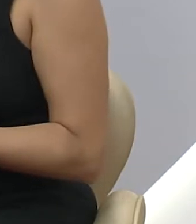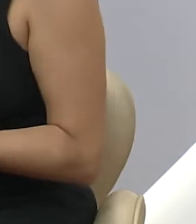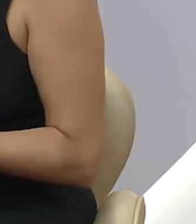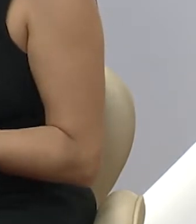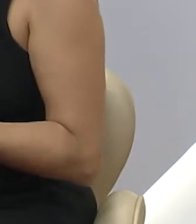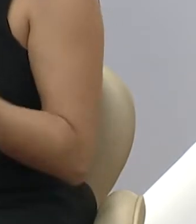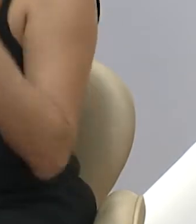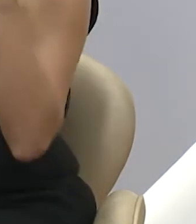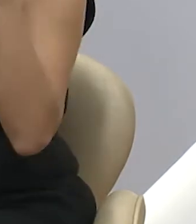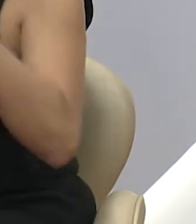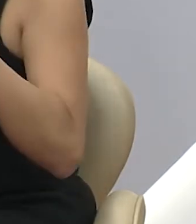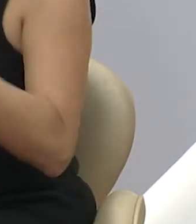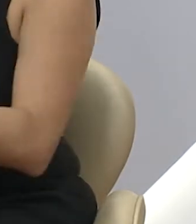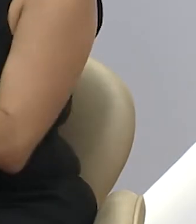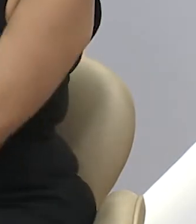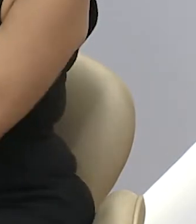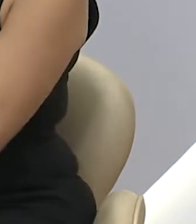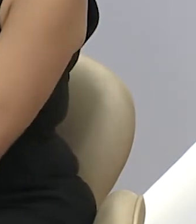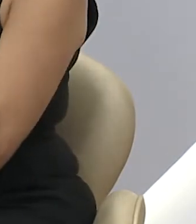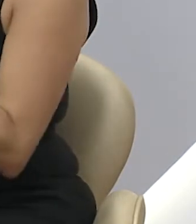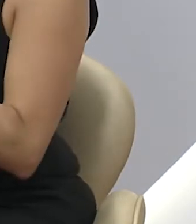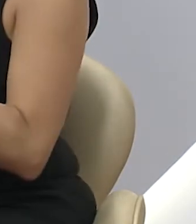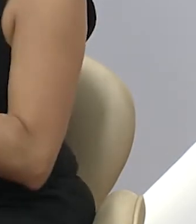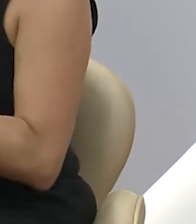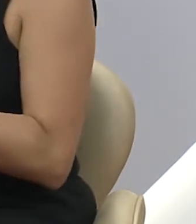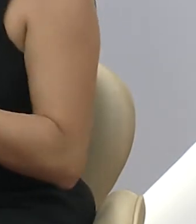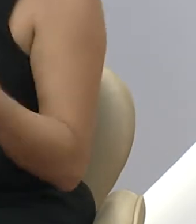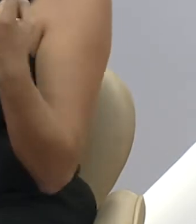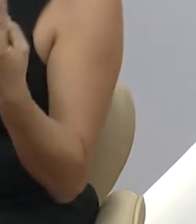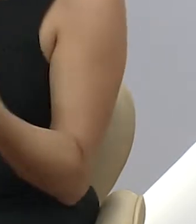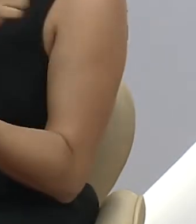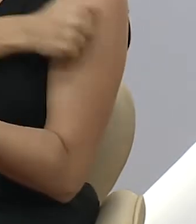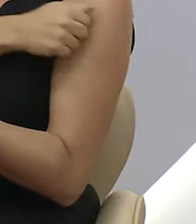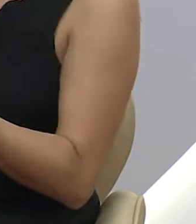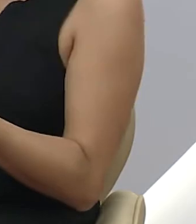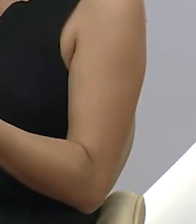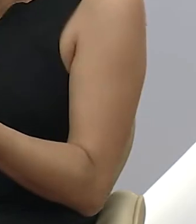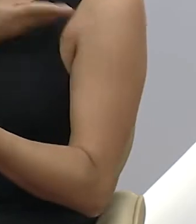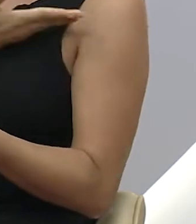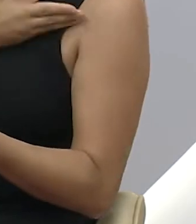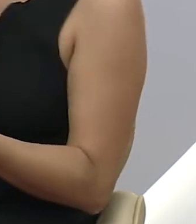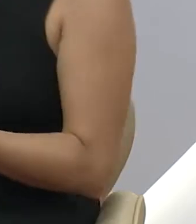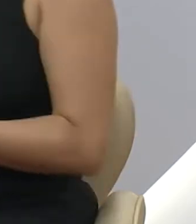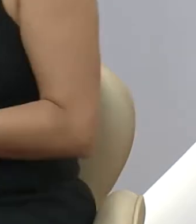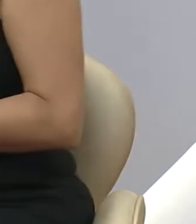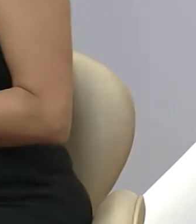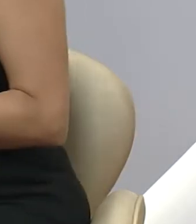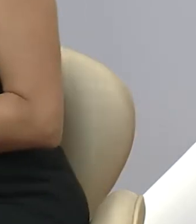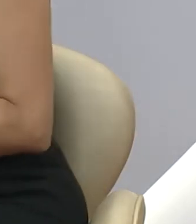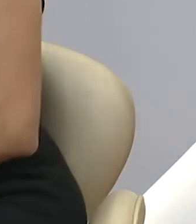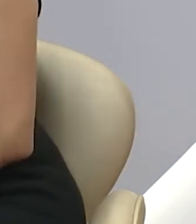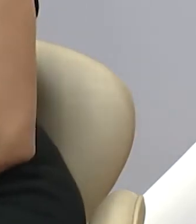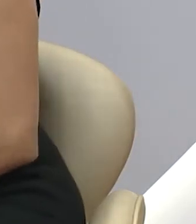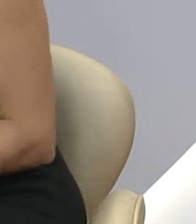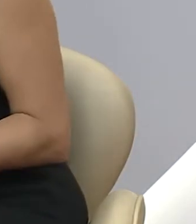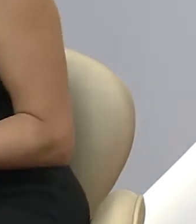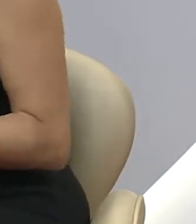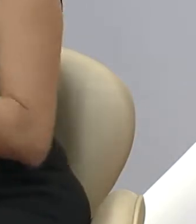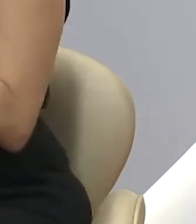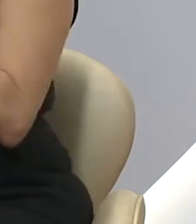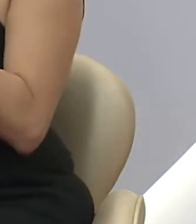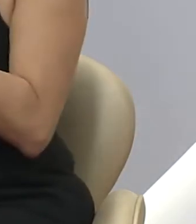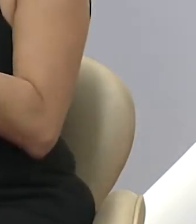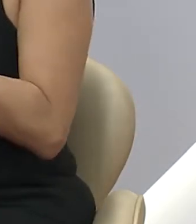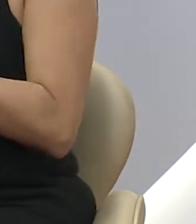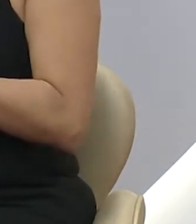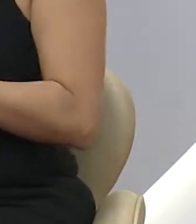outras línguas. E qual seria a possibilidade, então, de encontrar um aluno surdo ou um